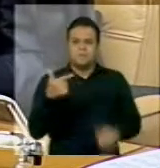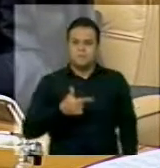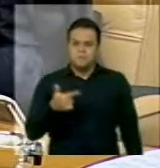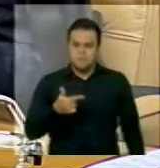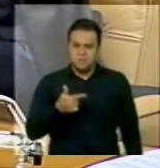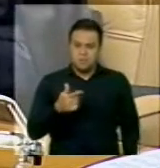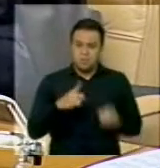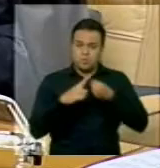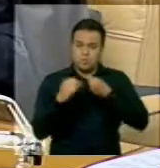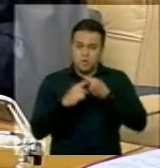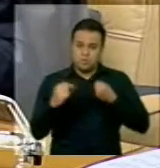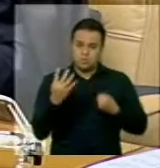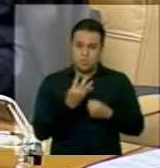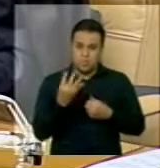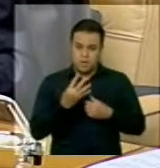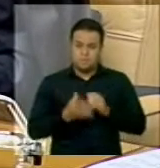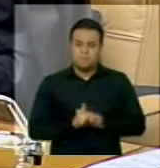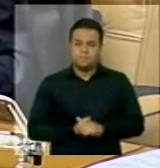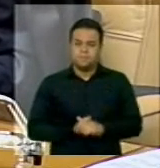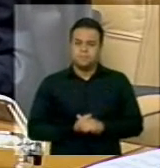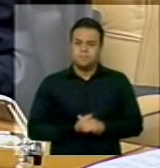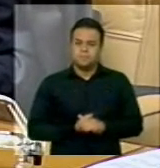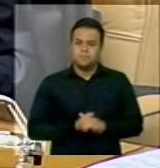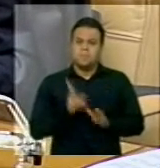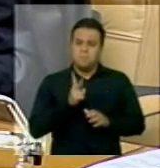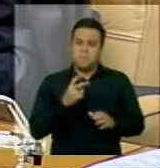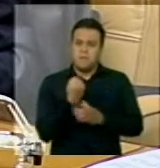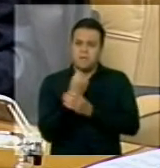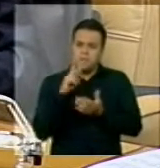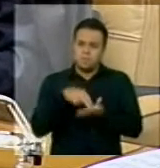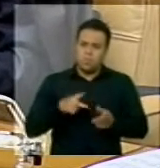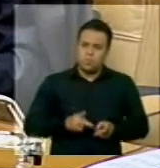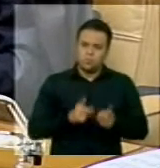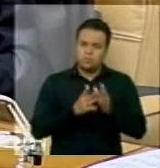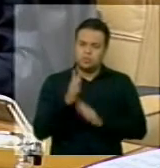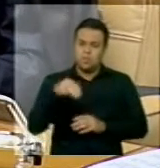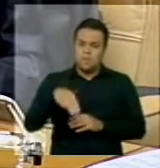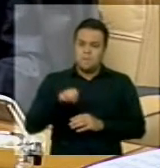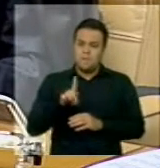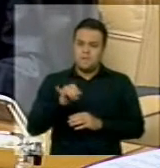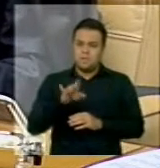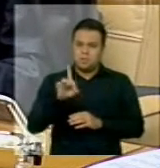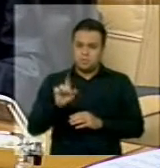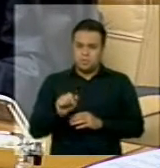2º do artigo 4º. Sustenta que na conversão da medida provisória na lei